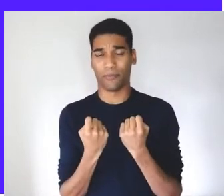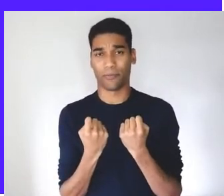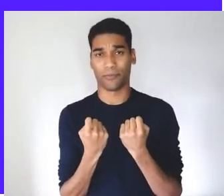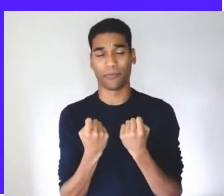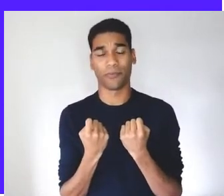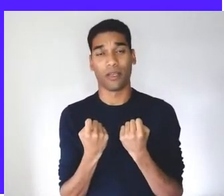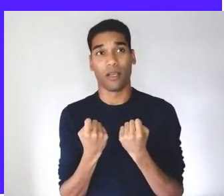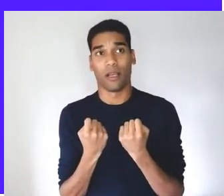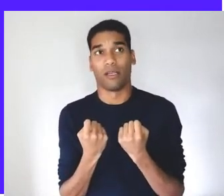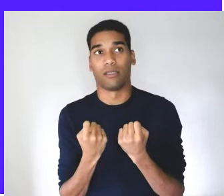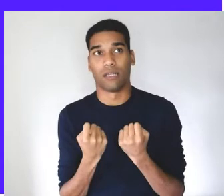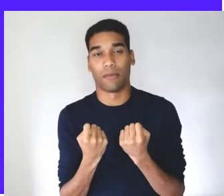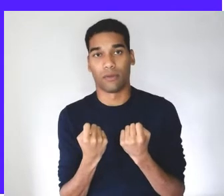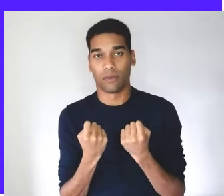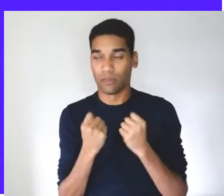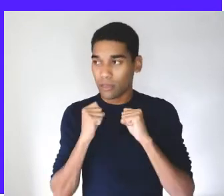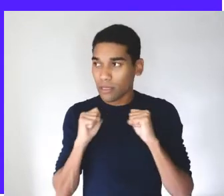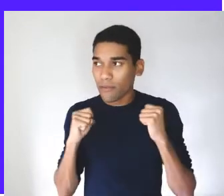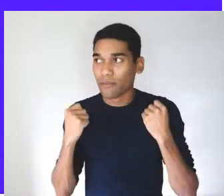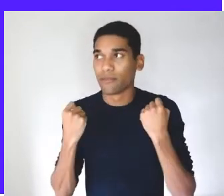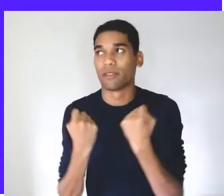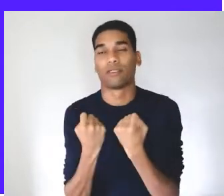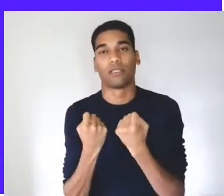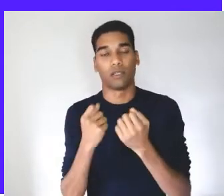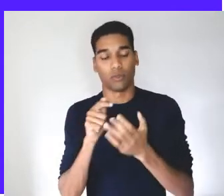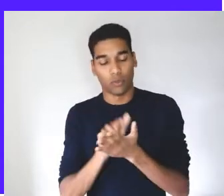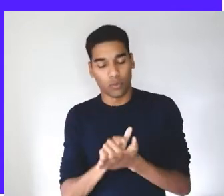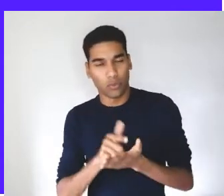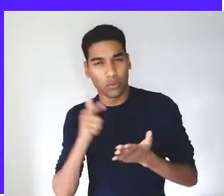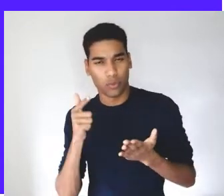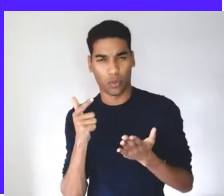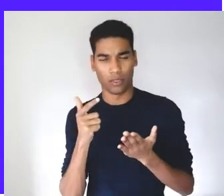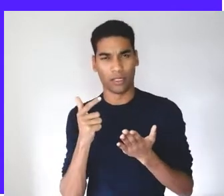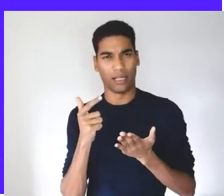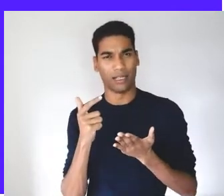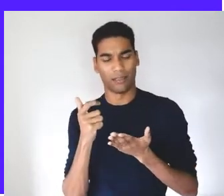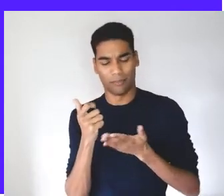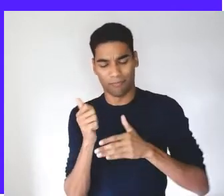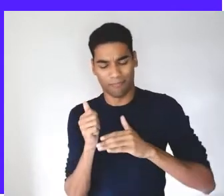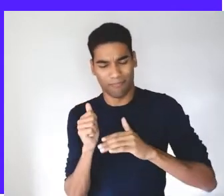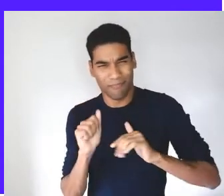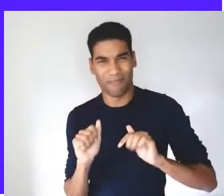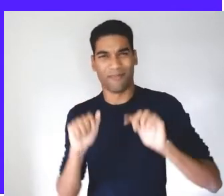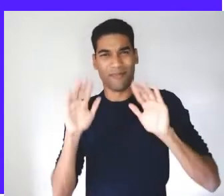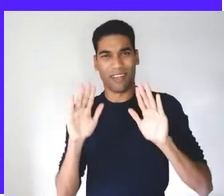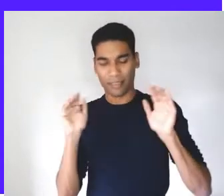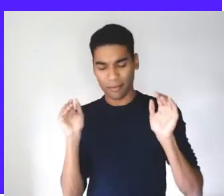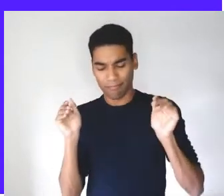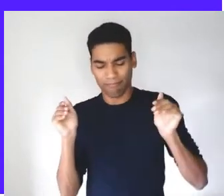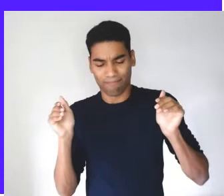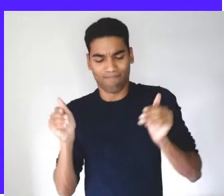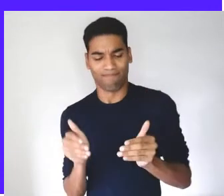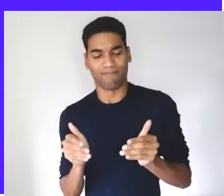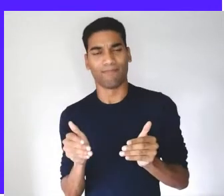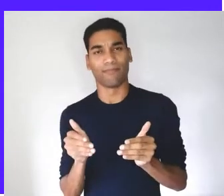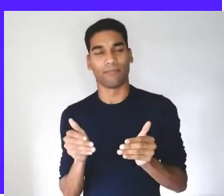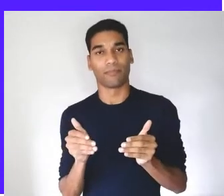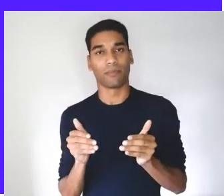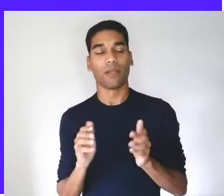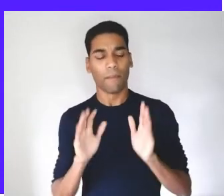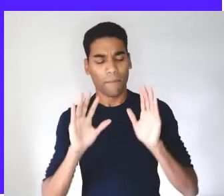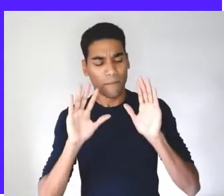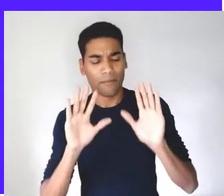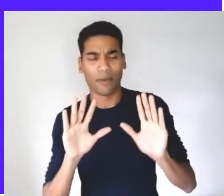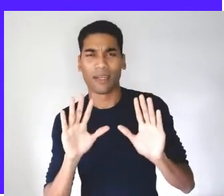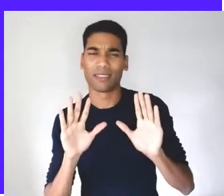um jornalismo mais assertivo, no, como a gente fala, afirmativo, né? Mas ainda assim, esses jornalistas